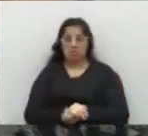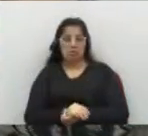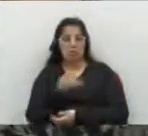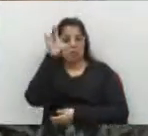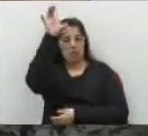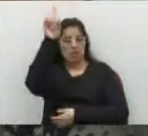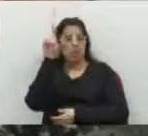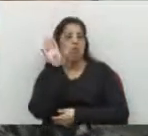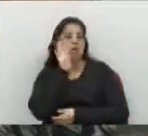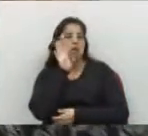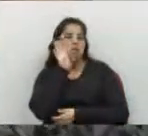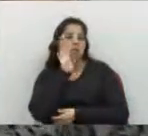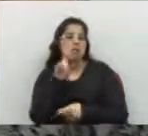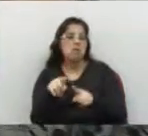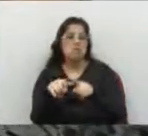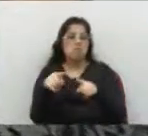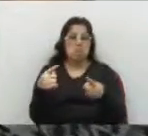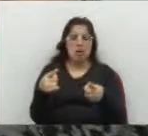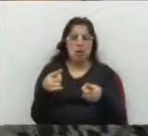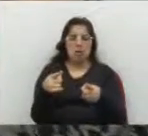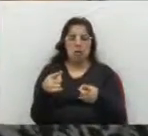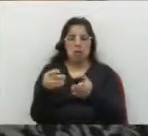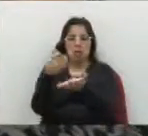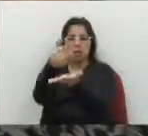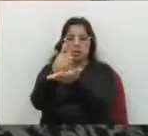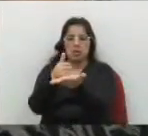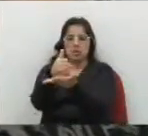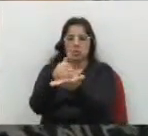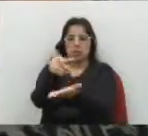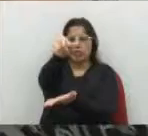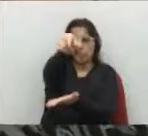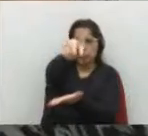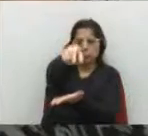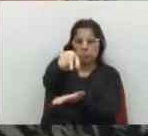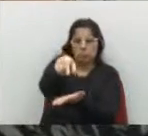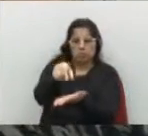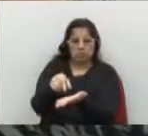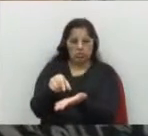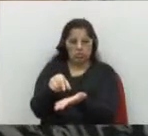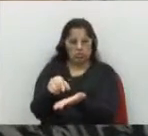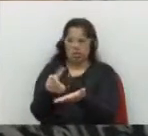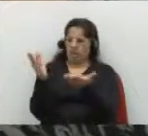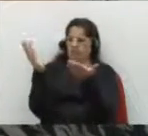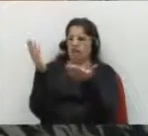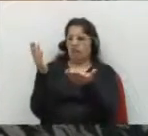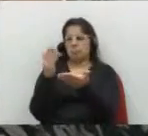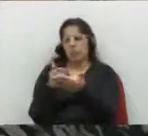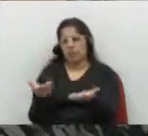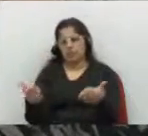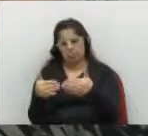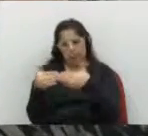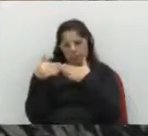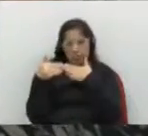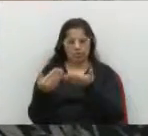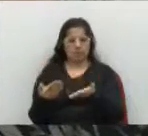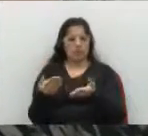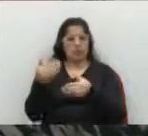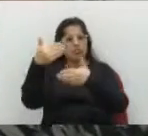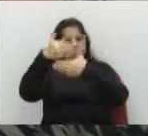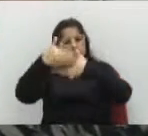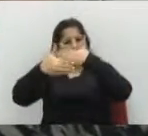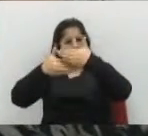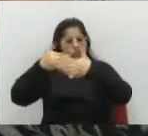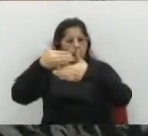bacana, mas é separada por uma linha. Vai estudar. Ela foi construída de uma maneira